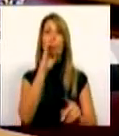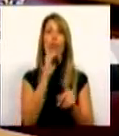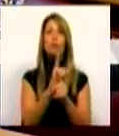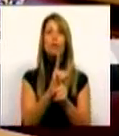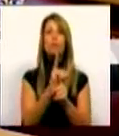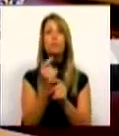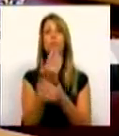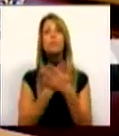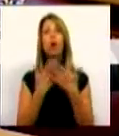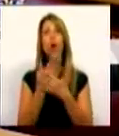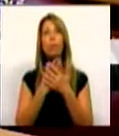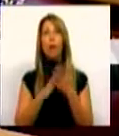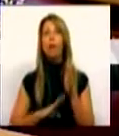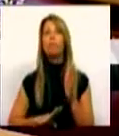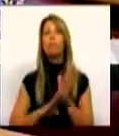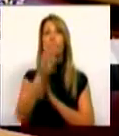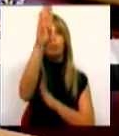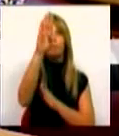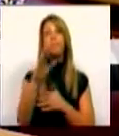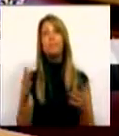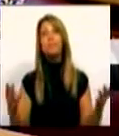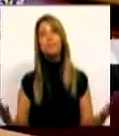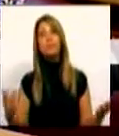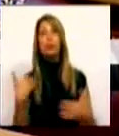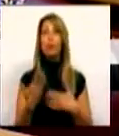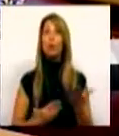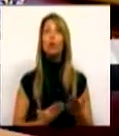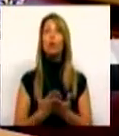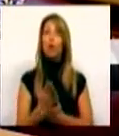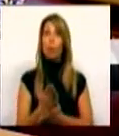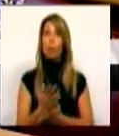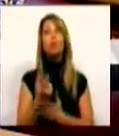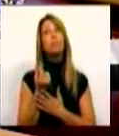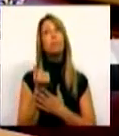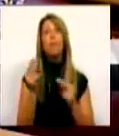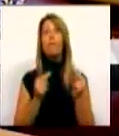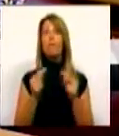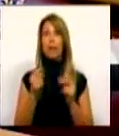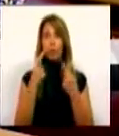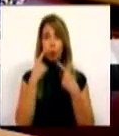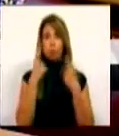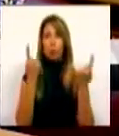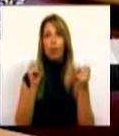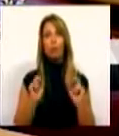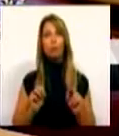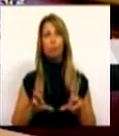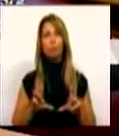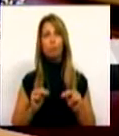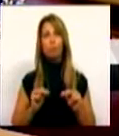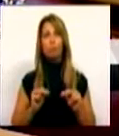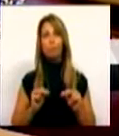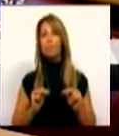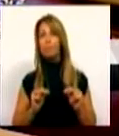que a economia cresce e continuamos a ter finanças públicas sãs.